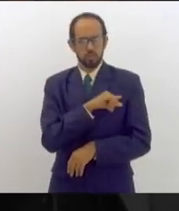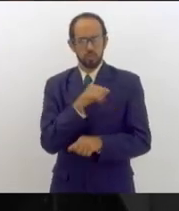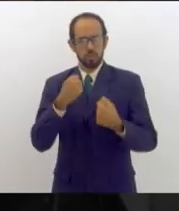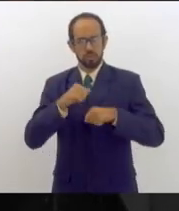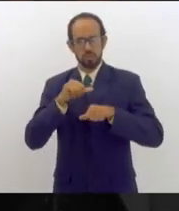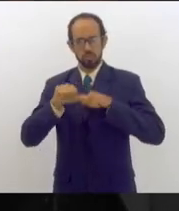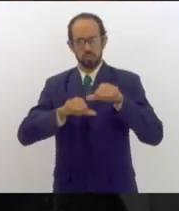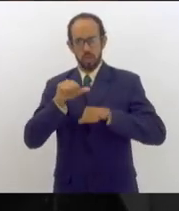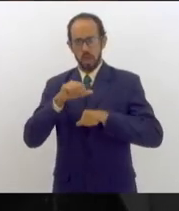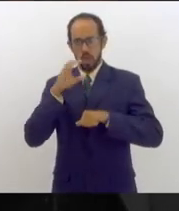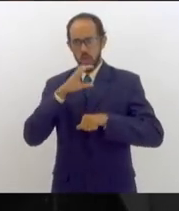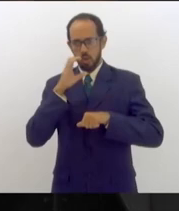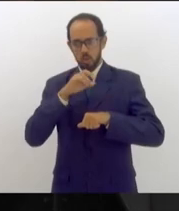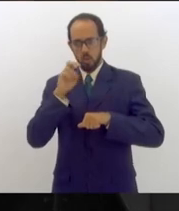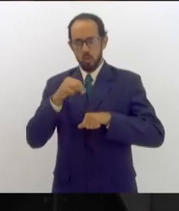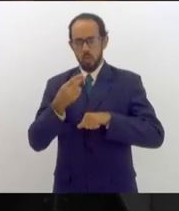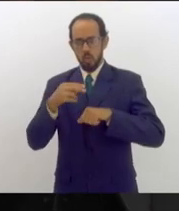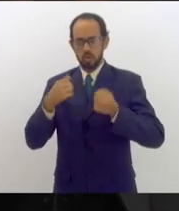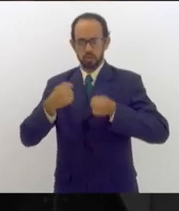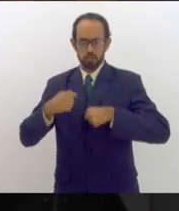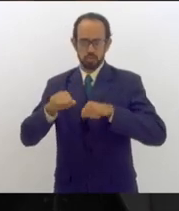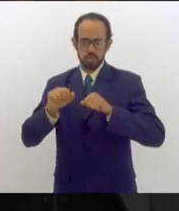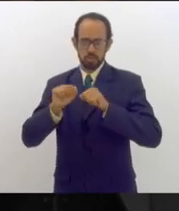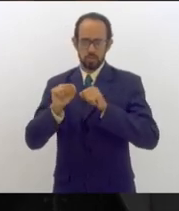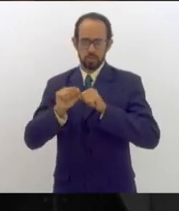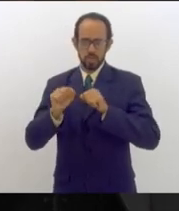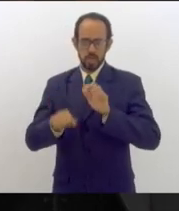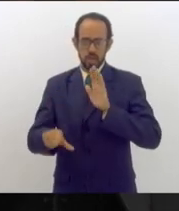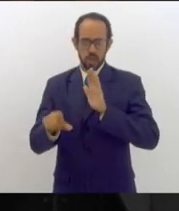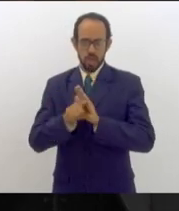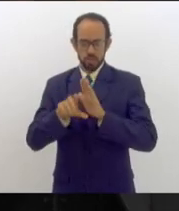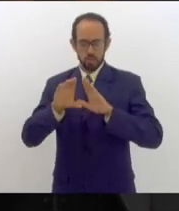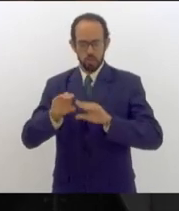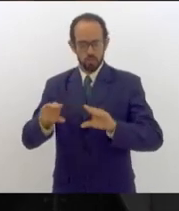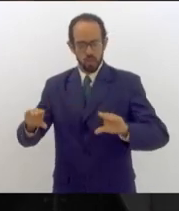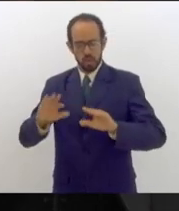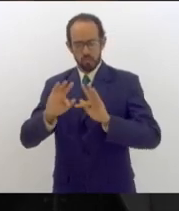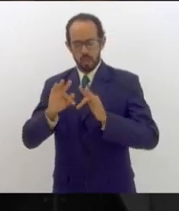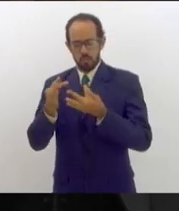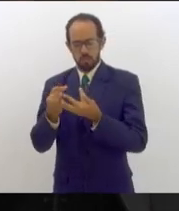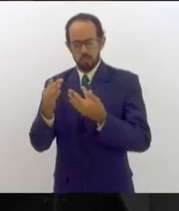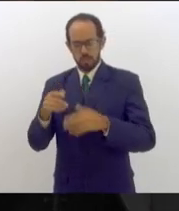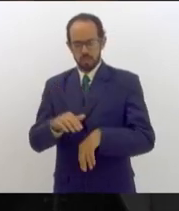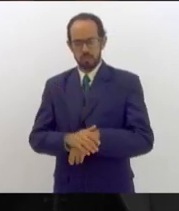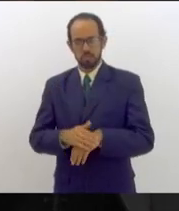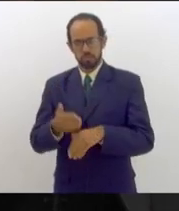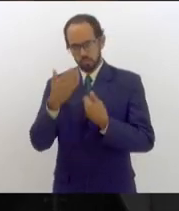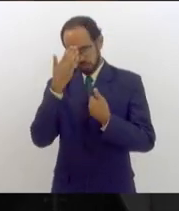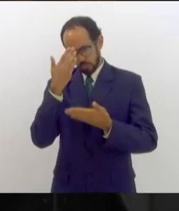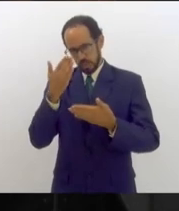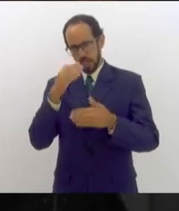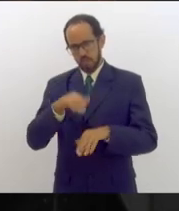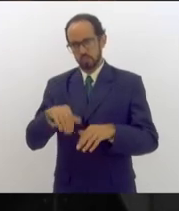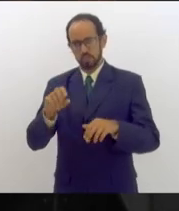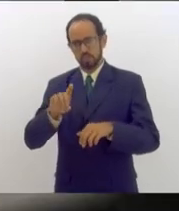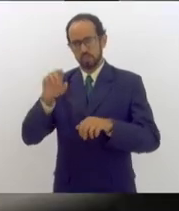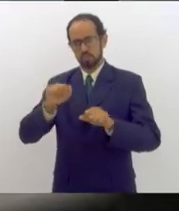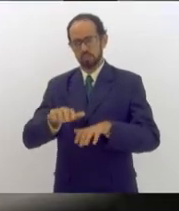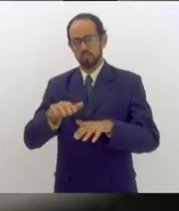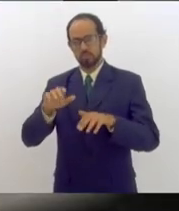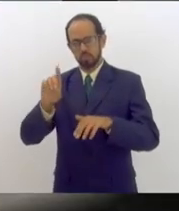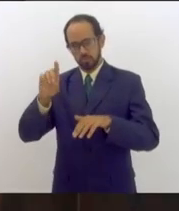mudar agora a gente Pelo menos tem que fazer medidas que conforte a família de quem perde esses policiais Muito Obrigado fica com Deus